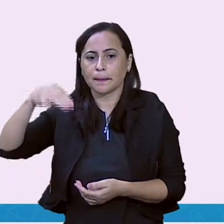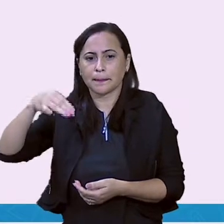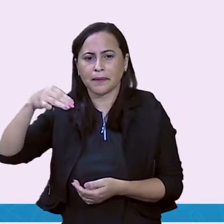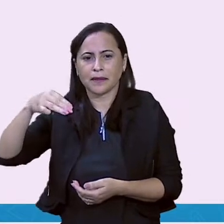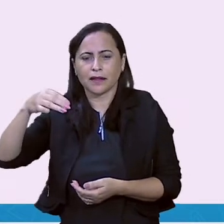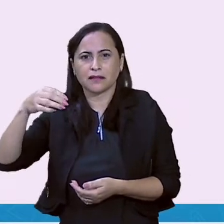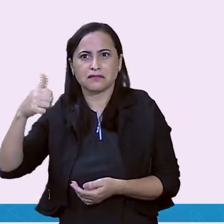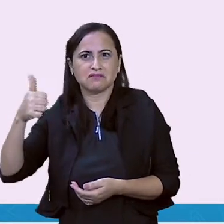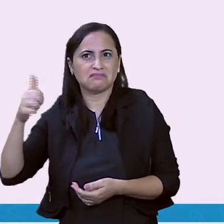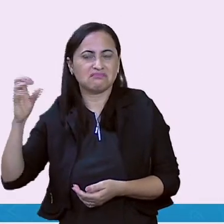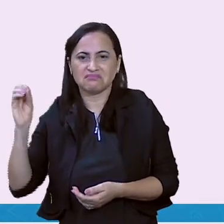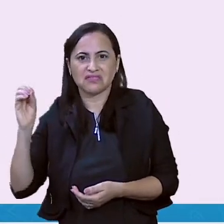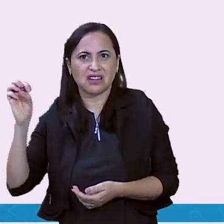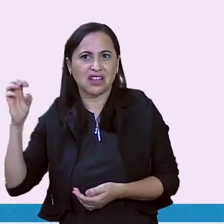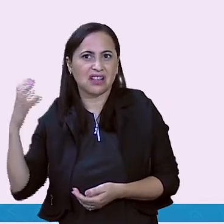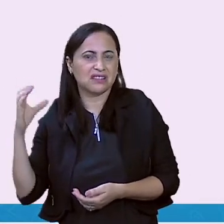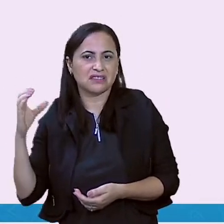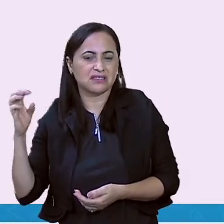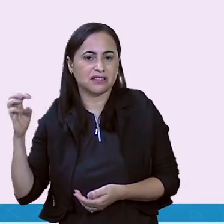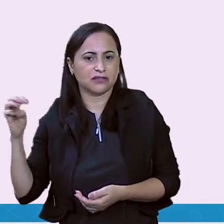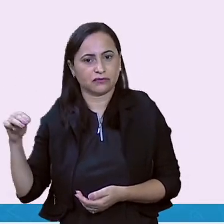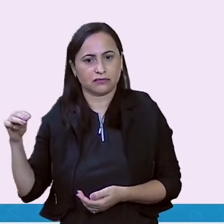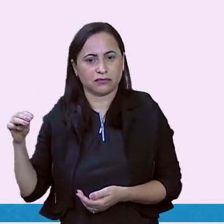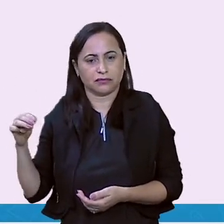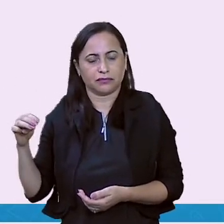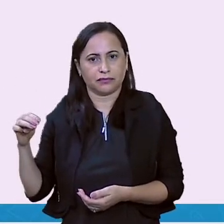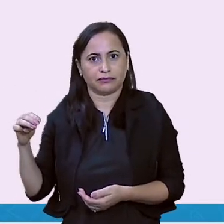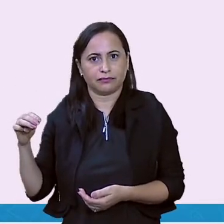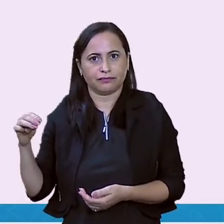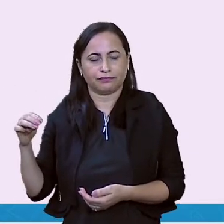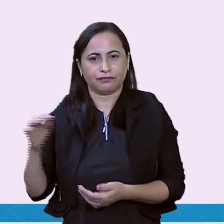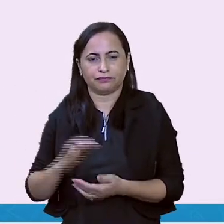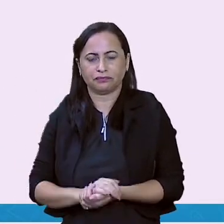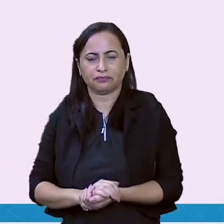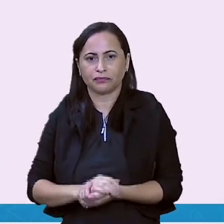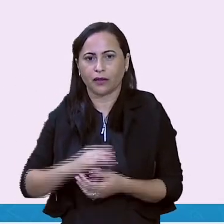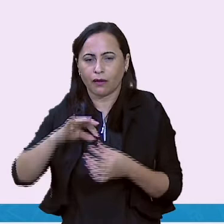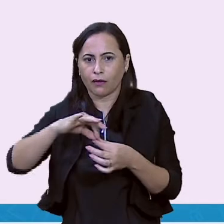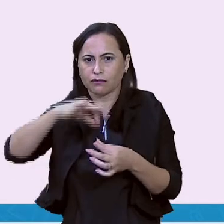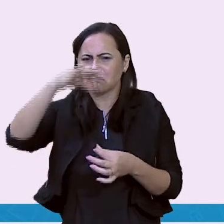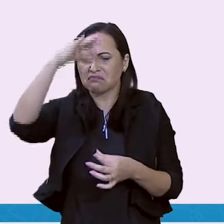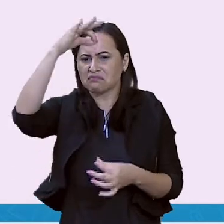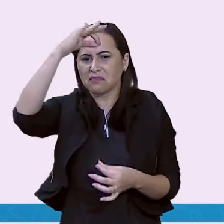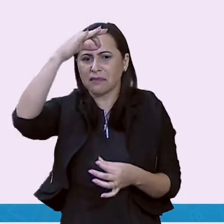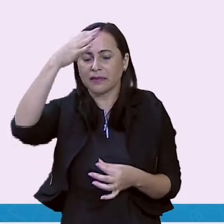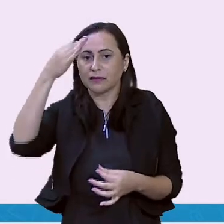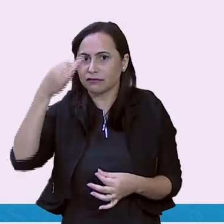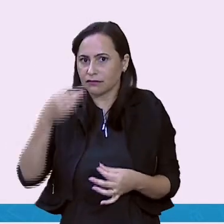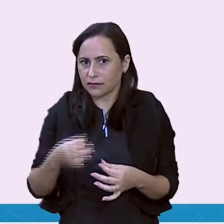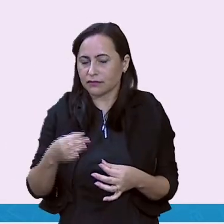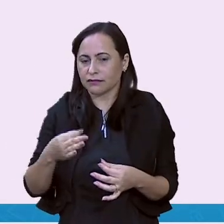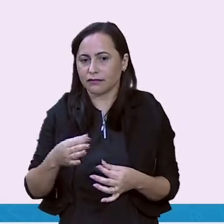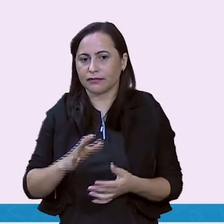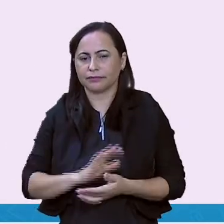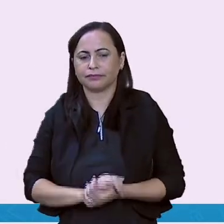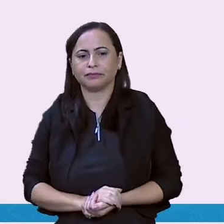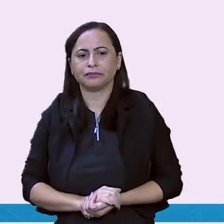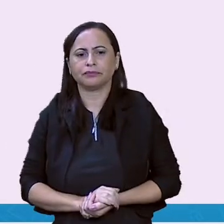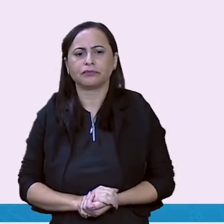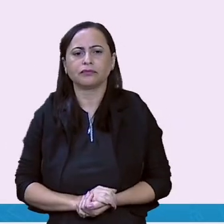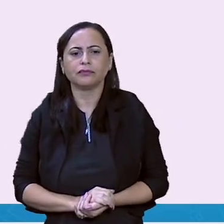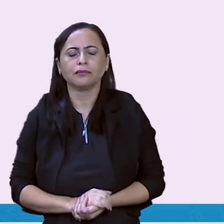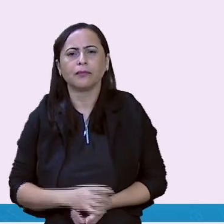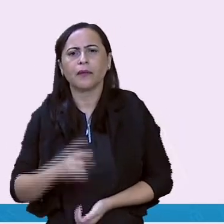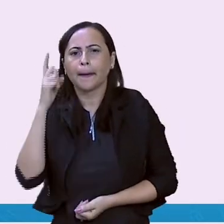10 centímetros. É um tamanho padrão das portas das nossas casas. Agora,